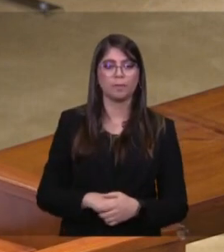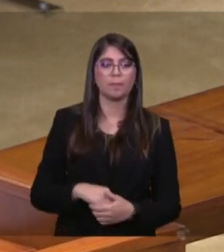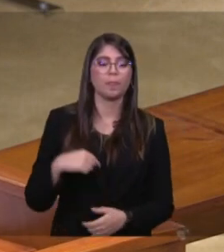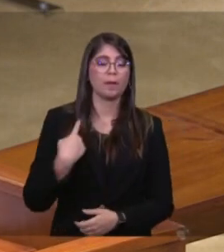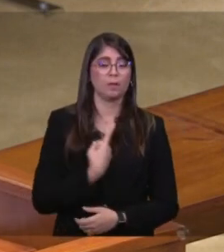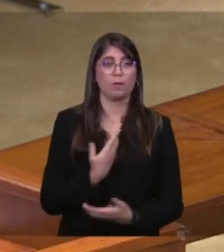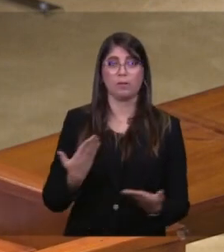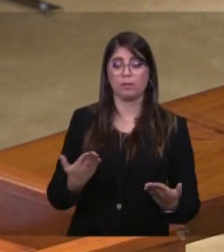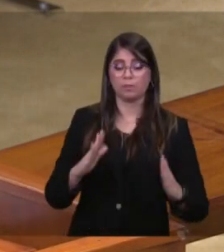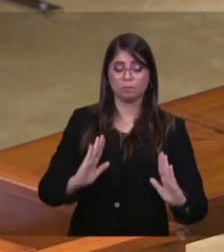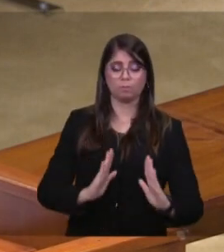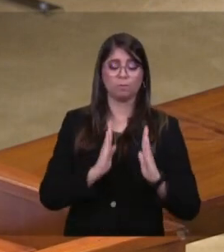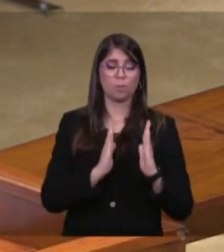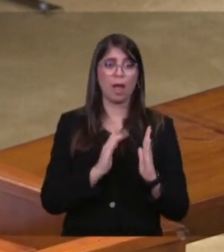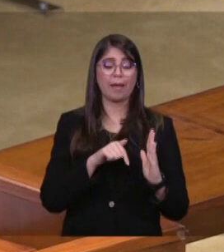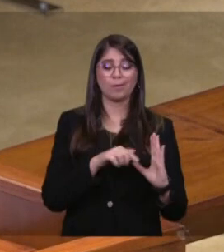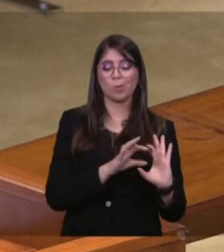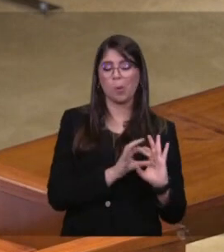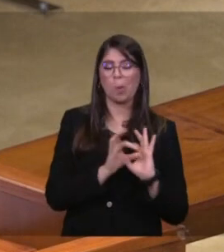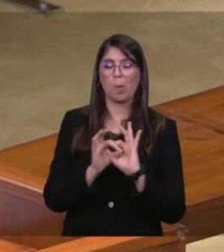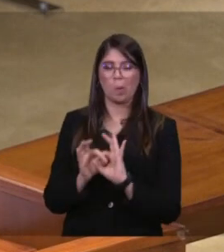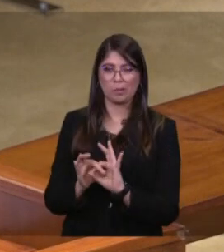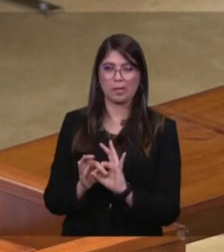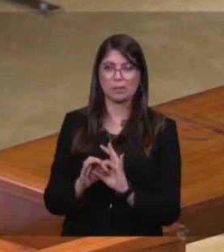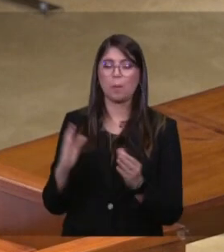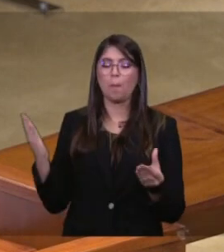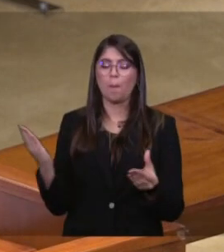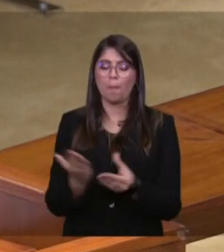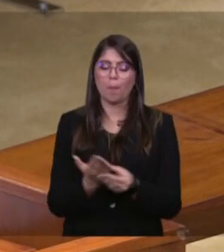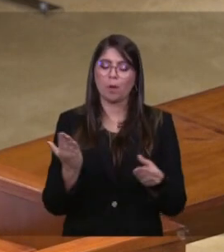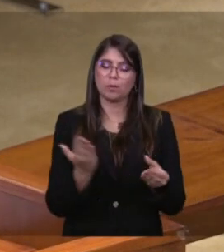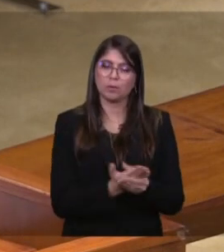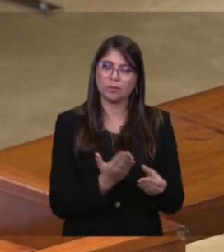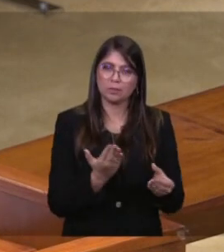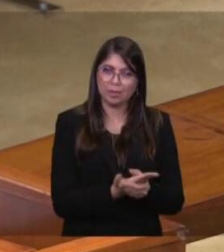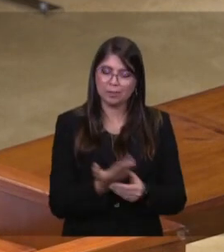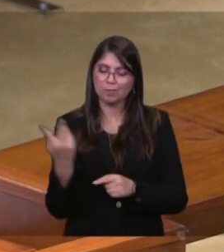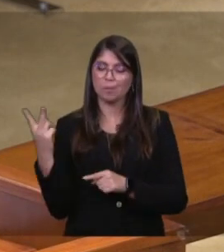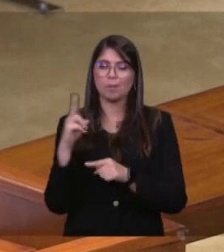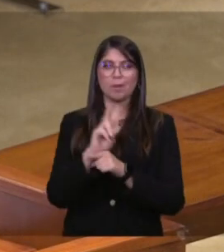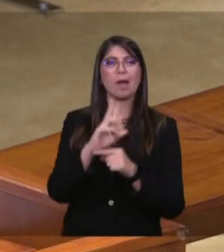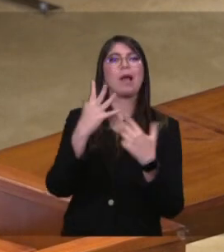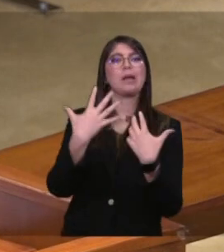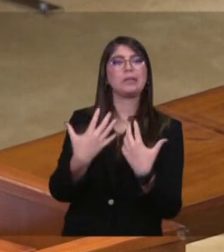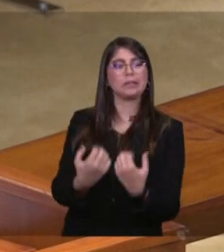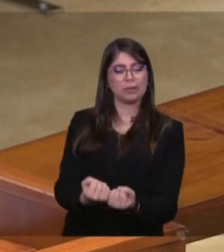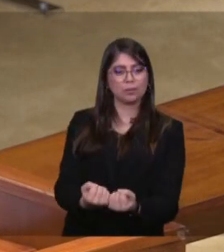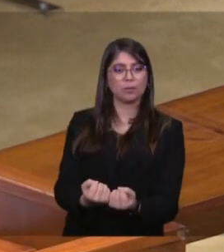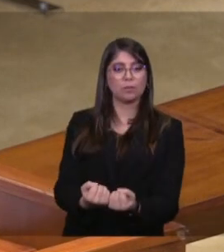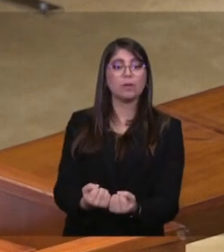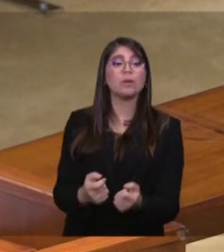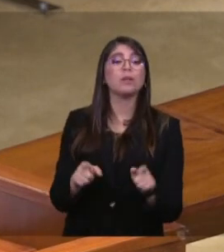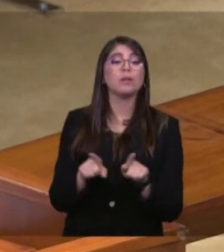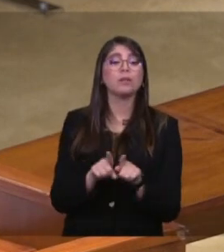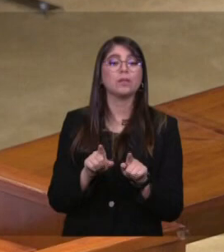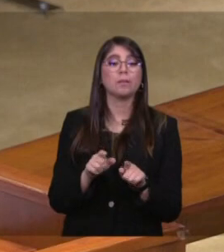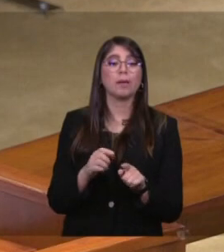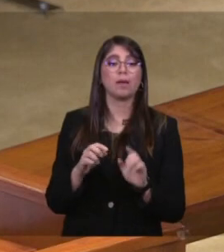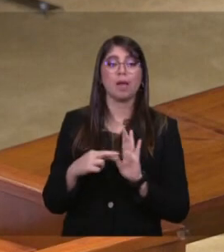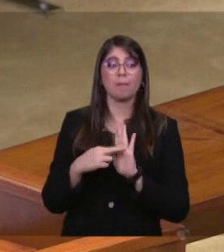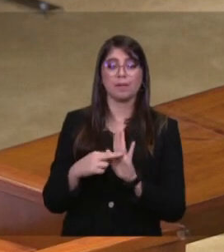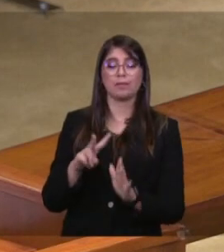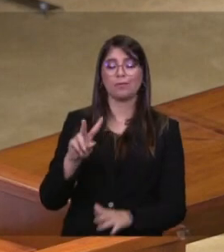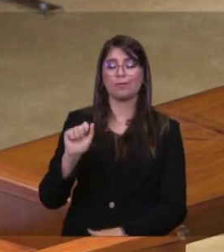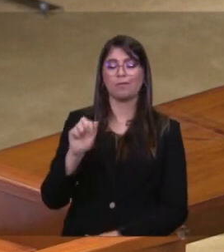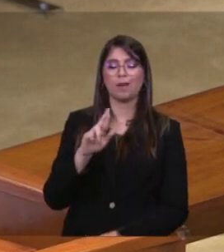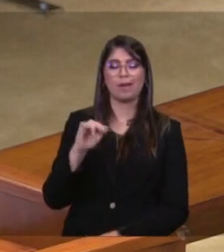aqui diante de um contexto em que ações foram propostas, liminares foram deferidas, e falo especificamente em nome do varejo, o varejo